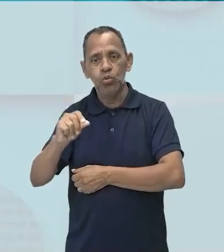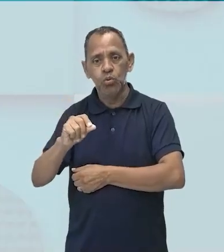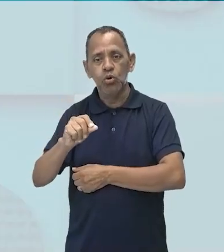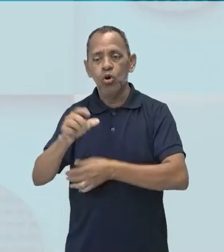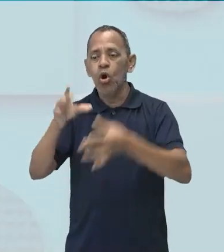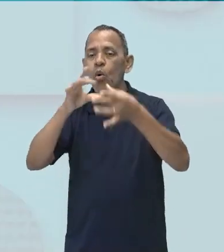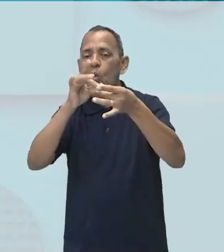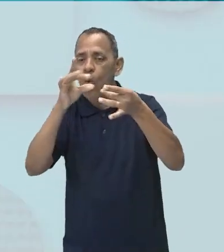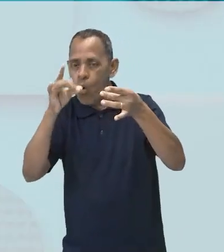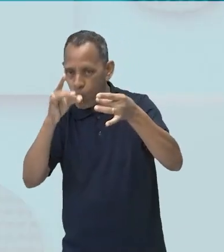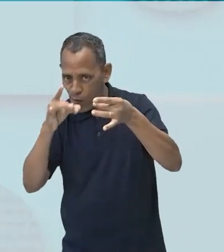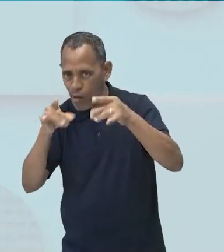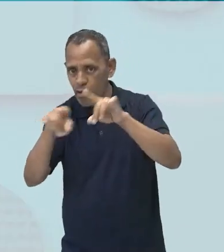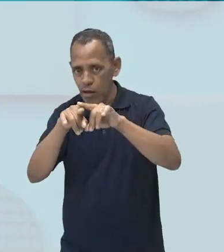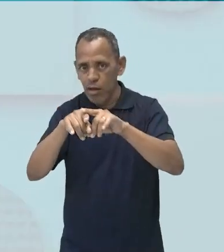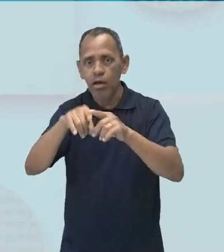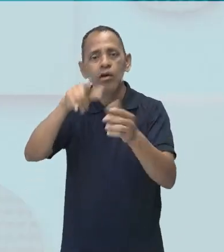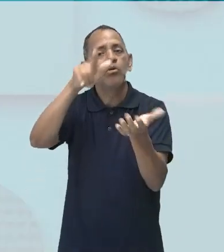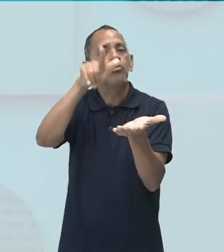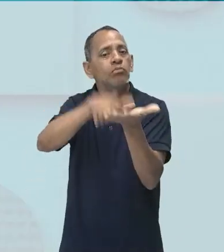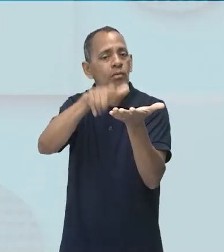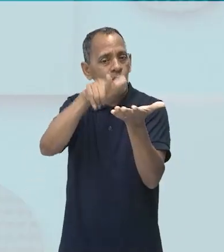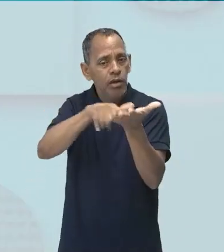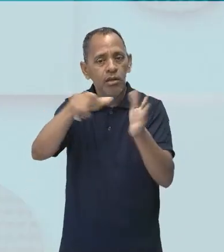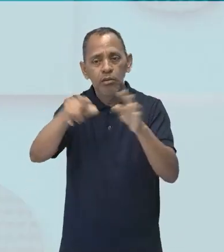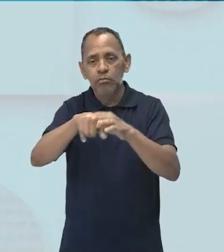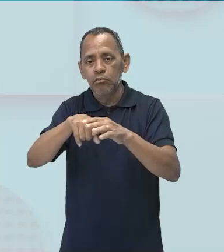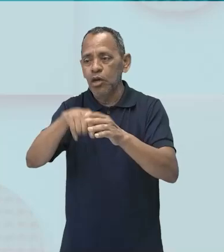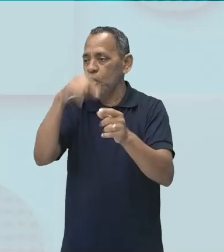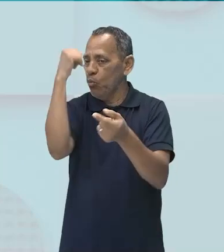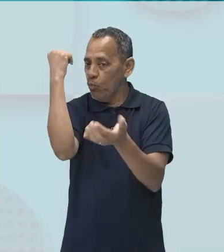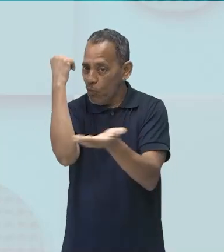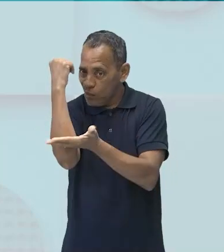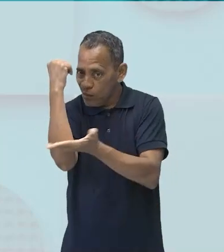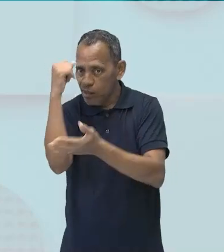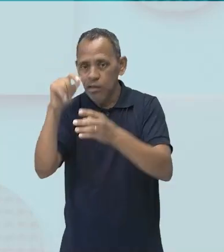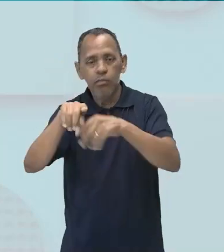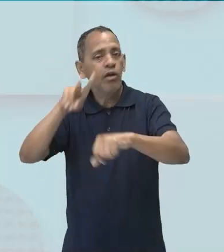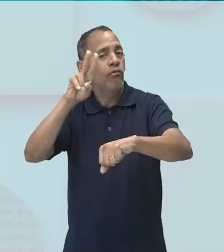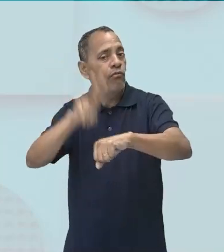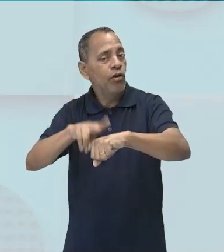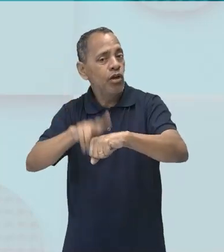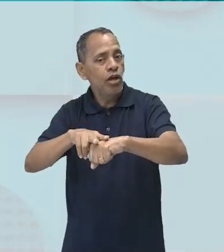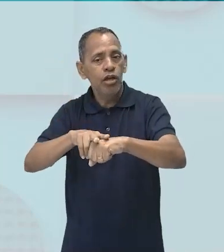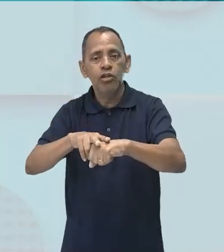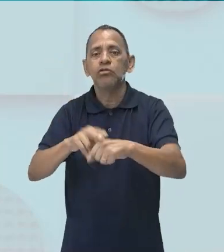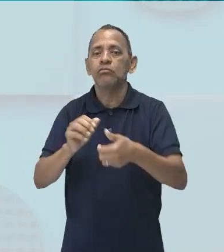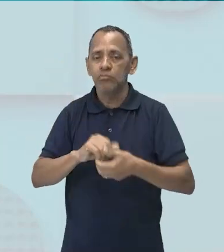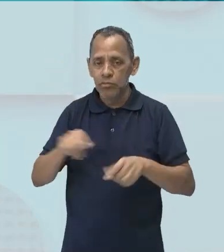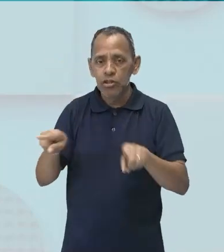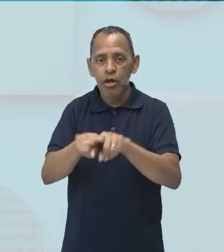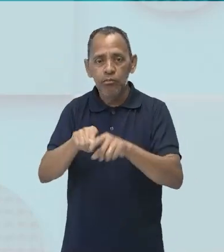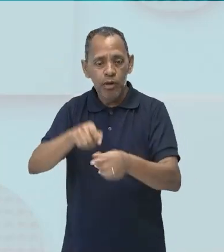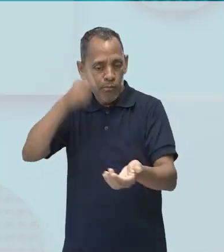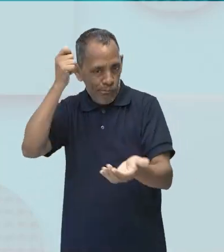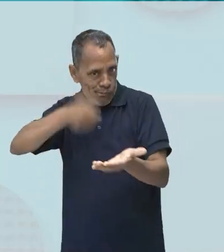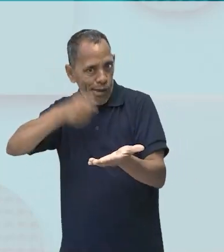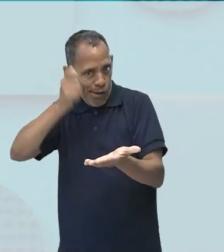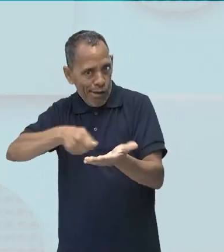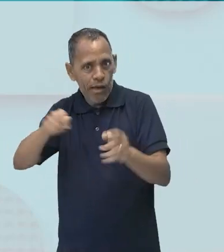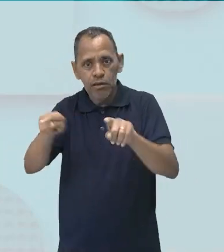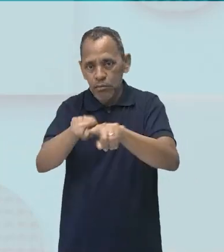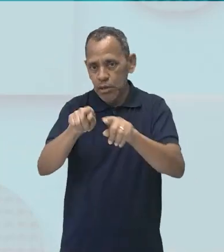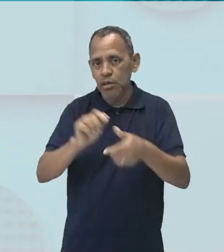colagem, pedaço de jornal, pedaço de madeira, cacos de vidro, pregos. Então, vem aí a questão da fase